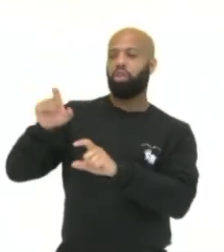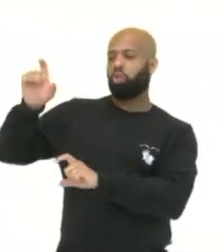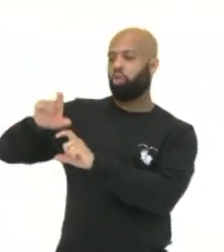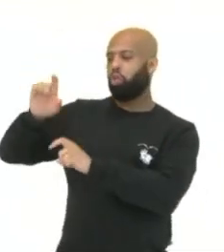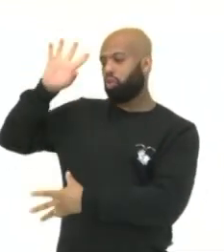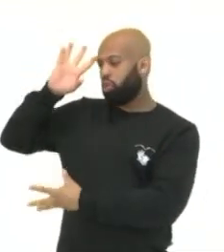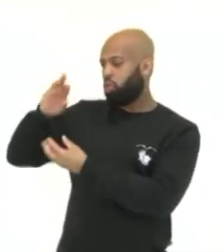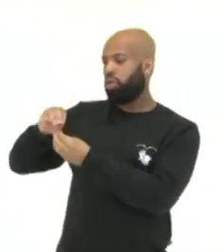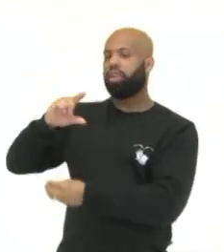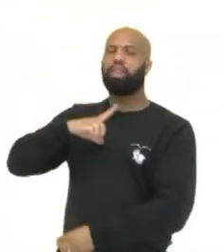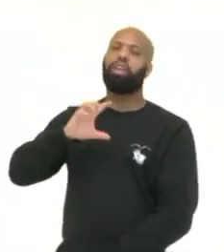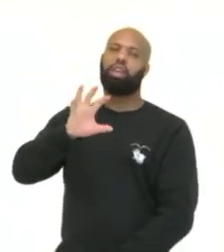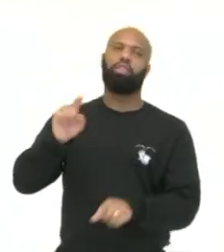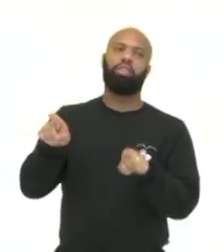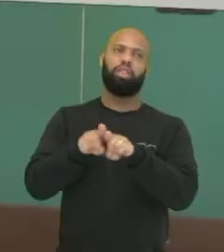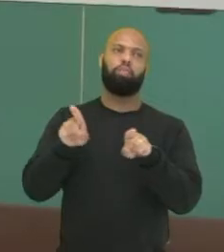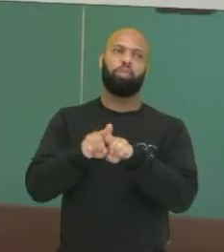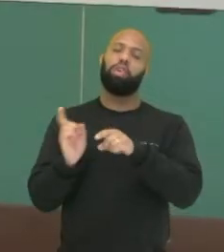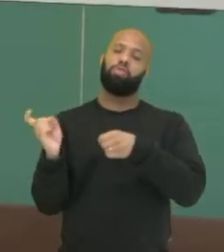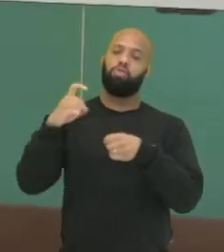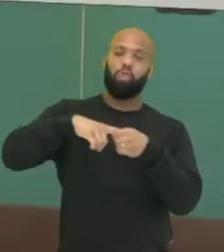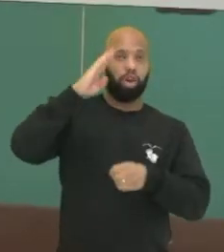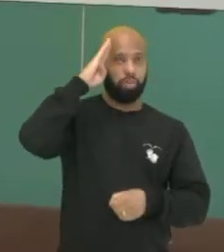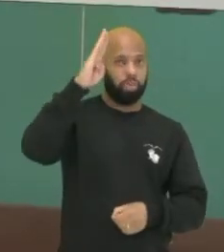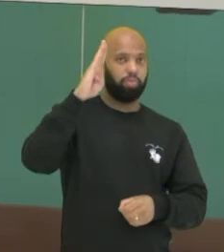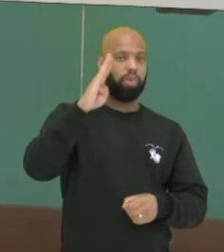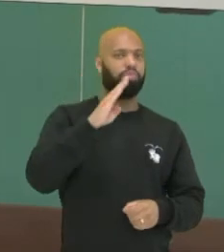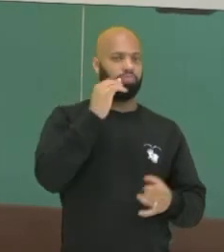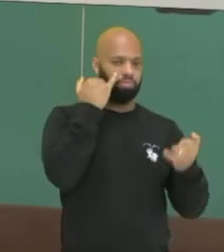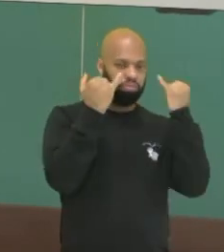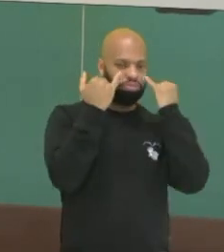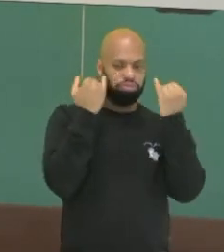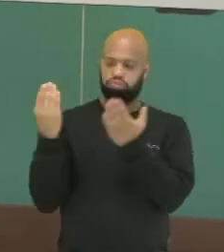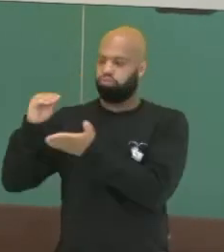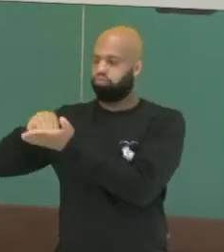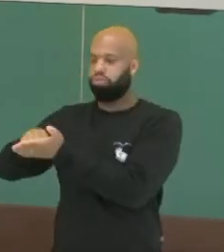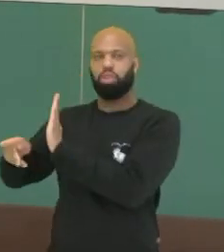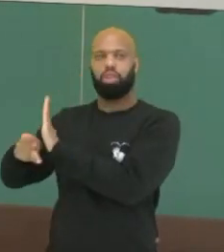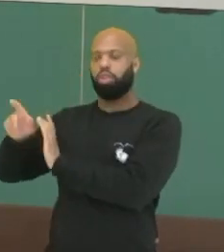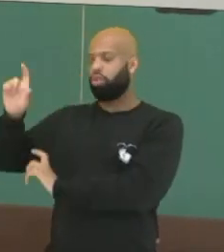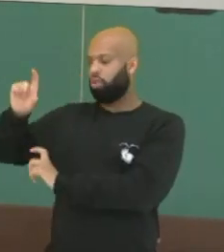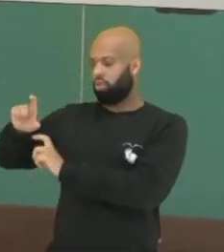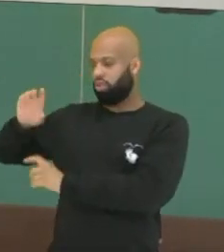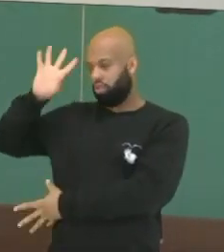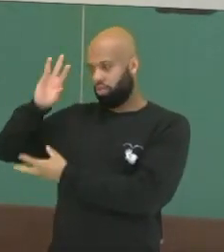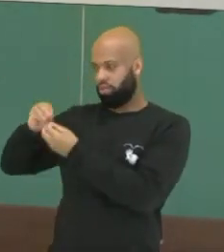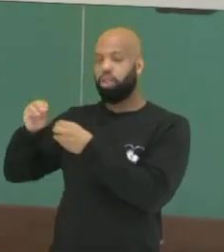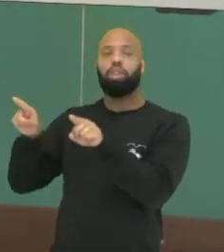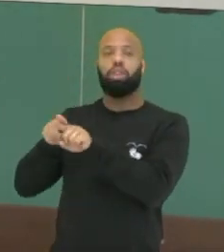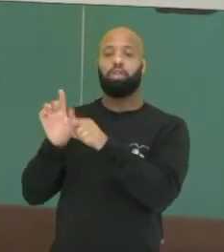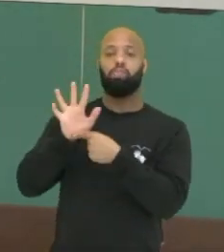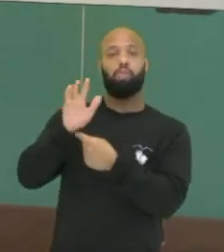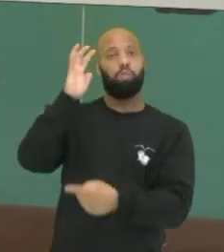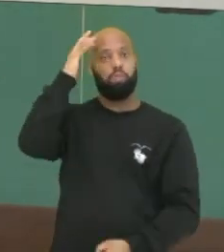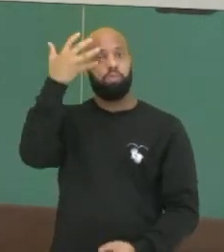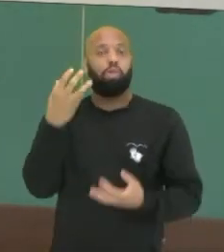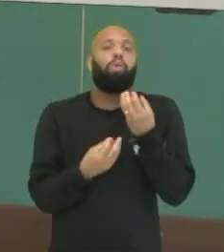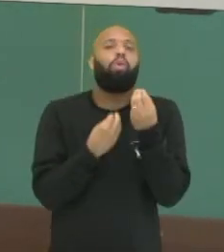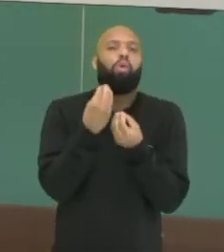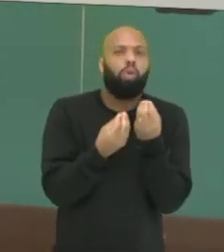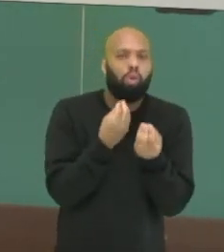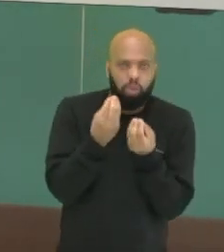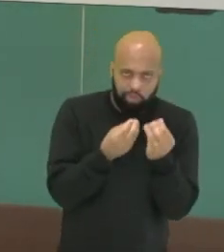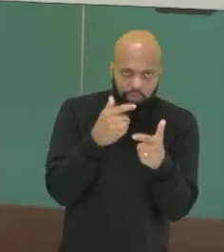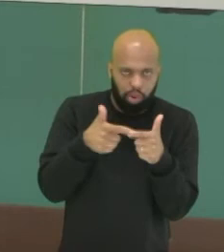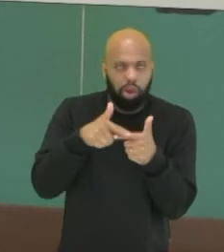uma retomada das principais informações. E ainda, a possível indicação de uma solução para o